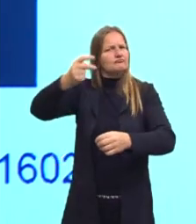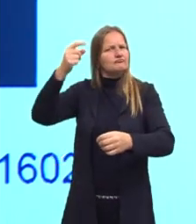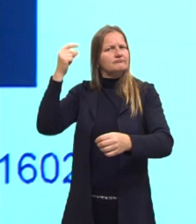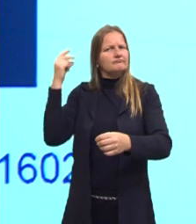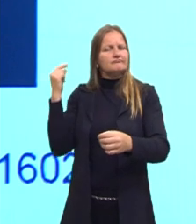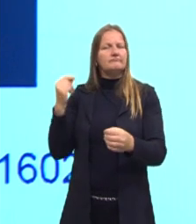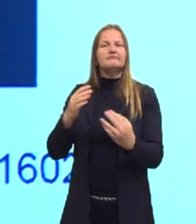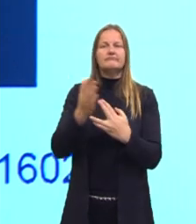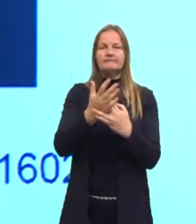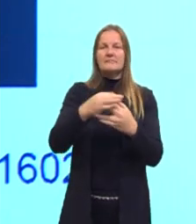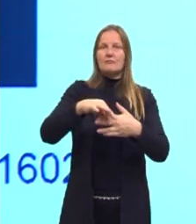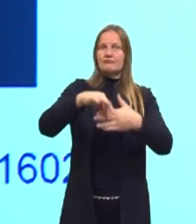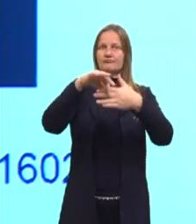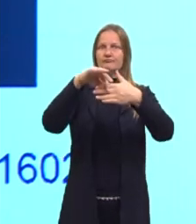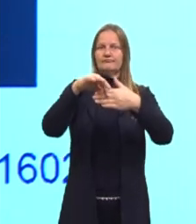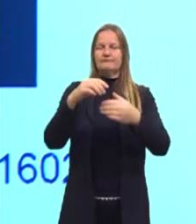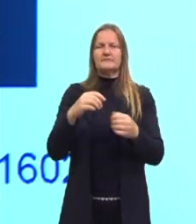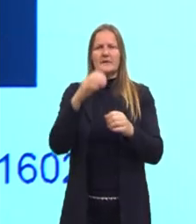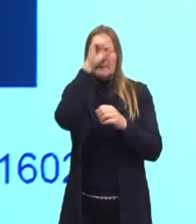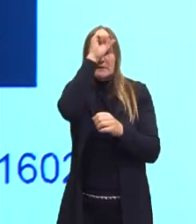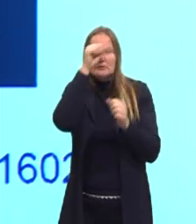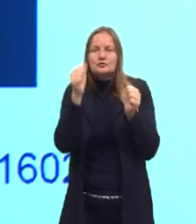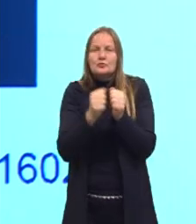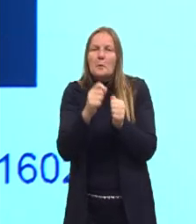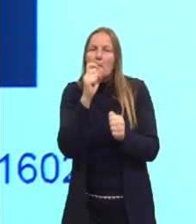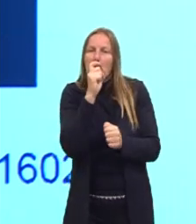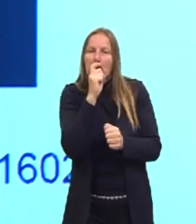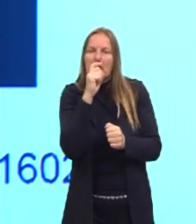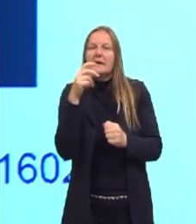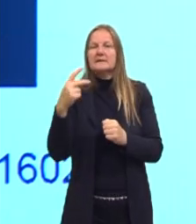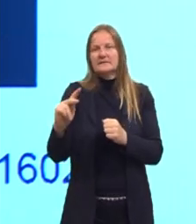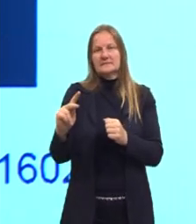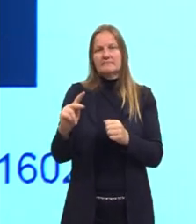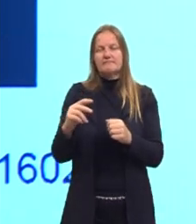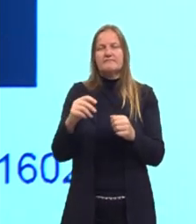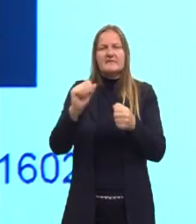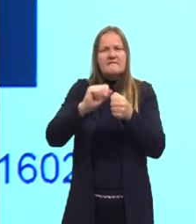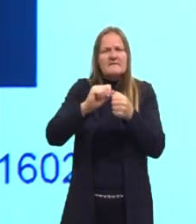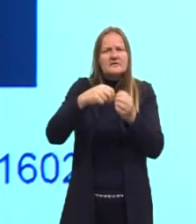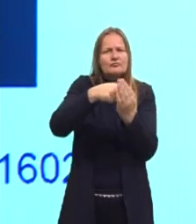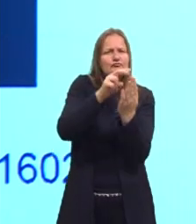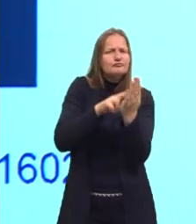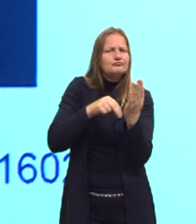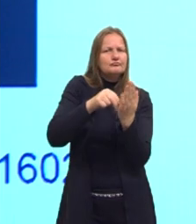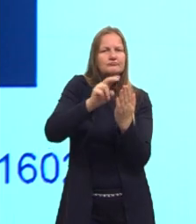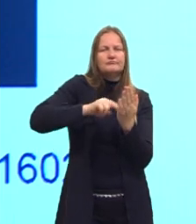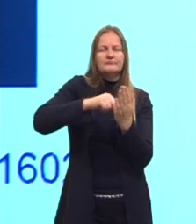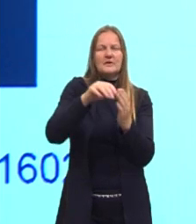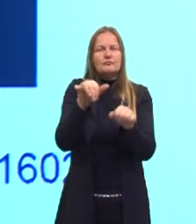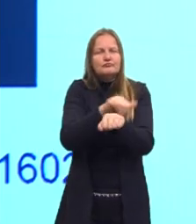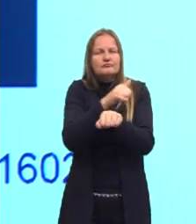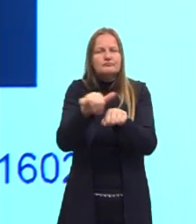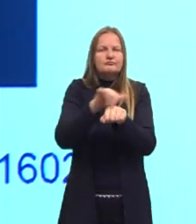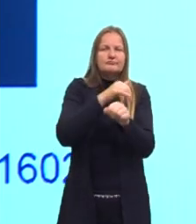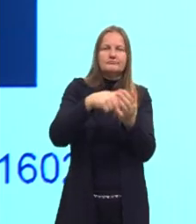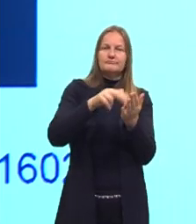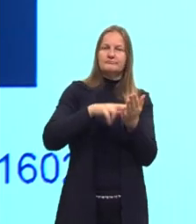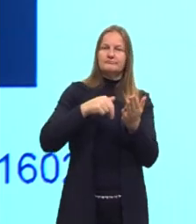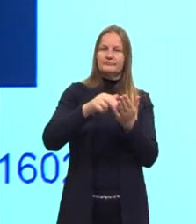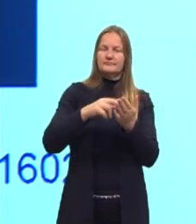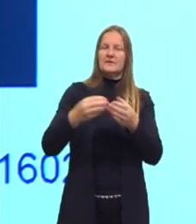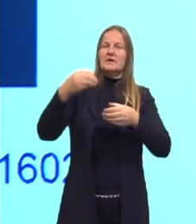ela aprendeu junto do seu pai né o fazer da pintura a técnica da pintura